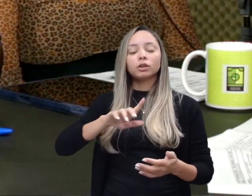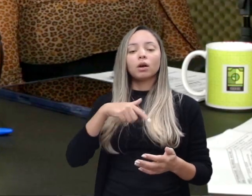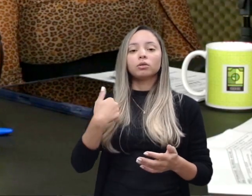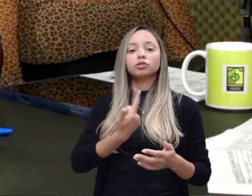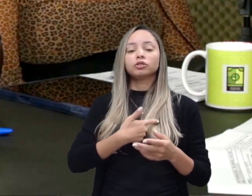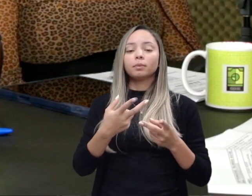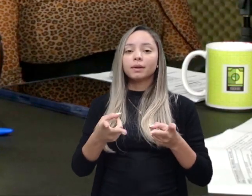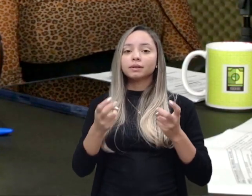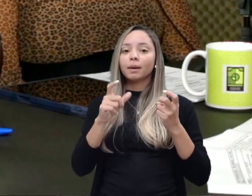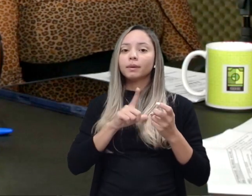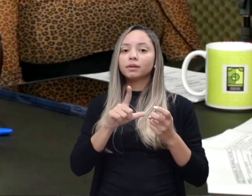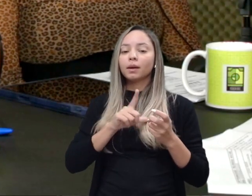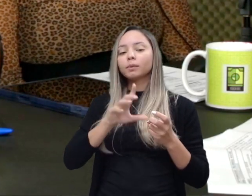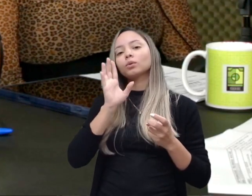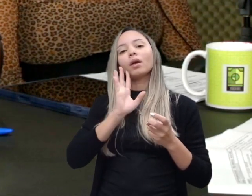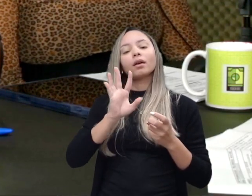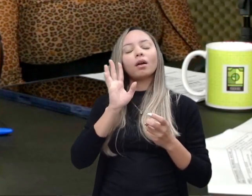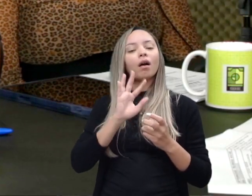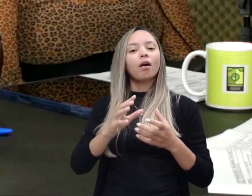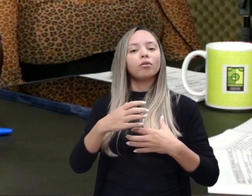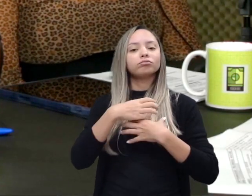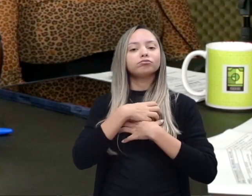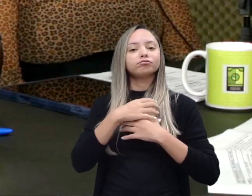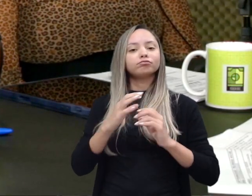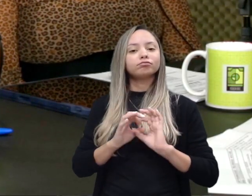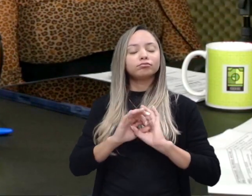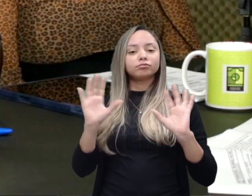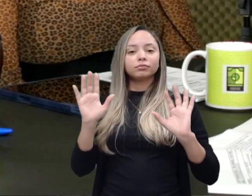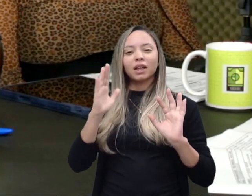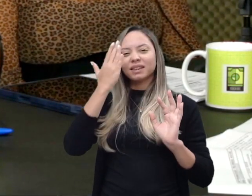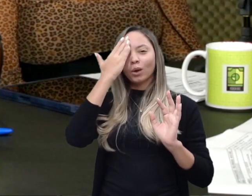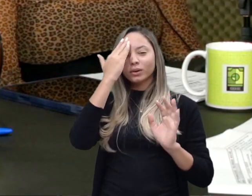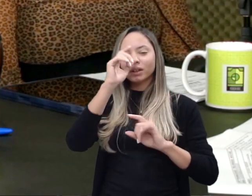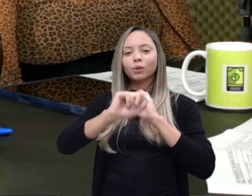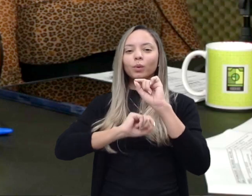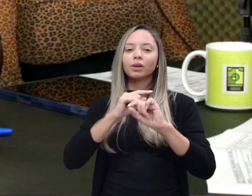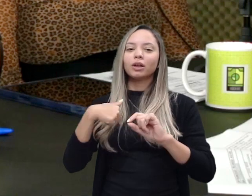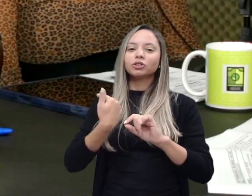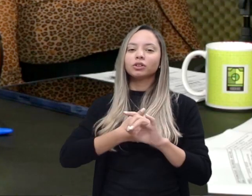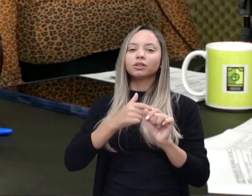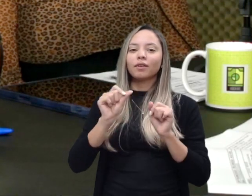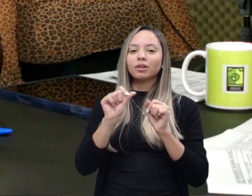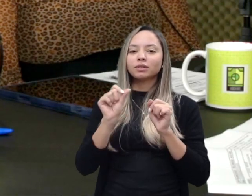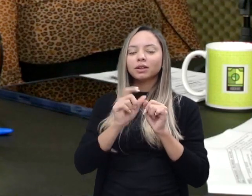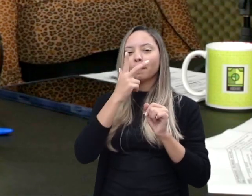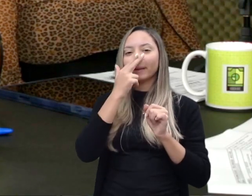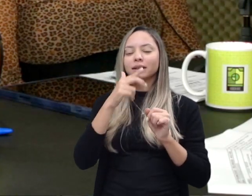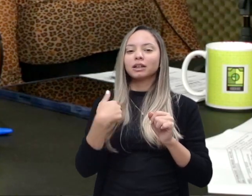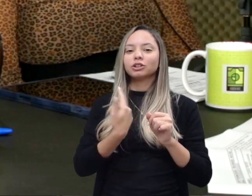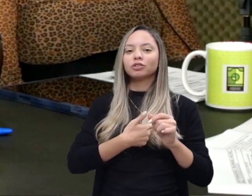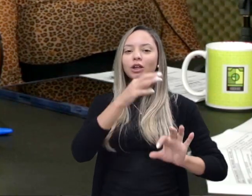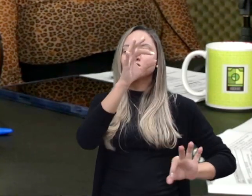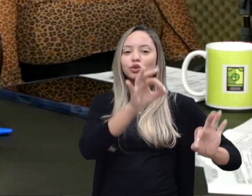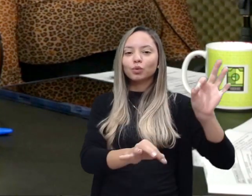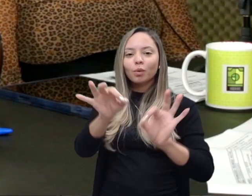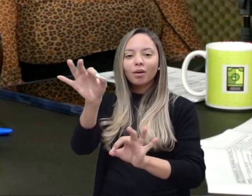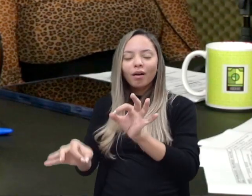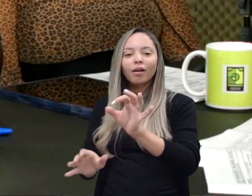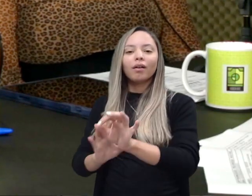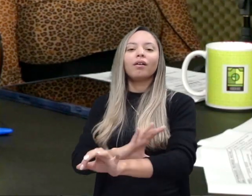abertura legal, às vezes um pouco meio assim, sem entender o que a gente está fazendo ali, achando que talvez a gente vá apontar. E, né, como a Thaisa falou, a gente não